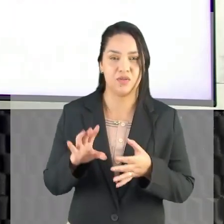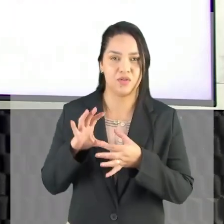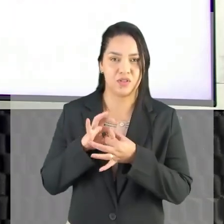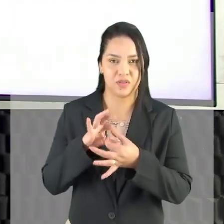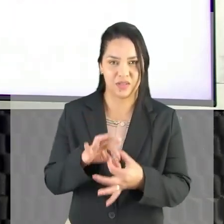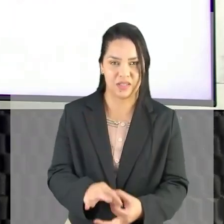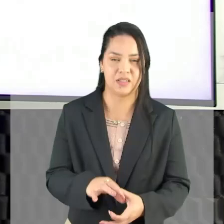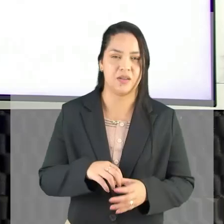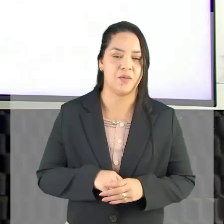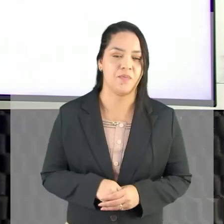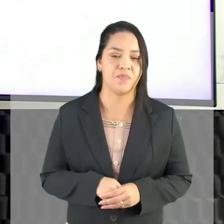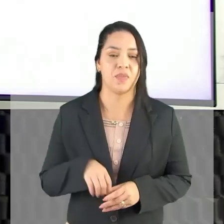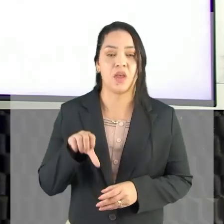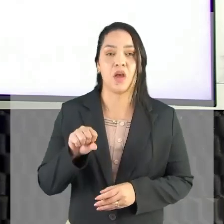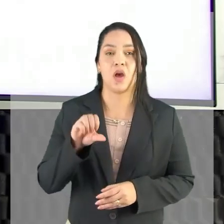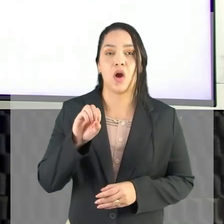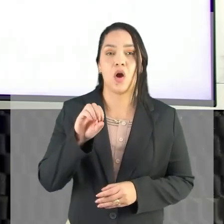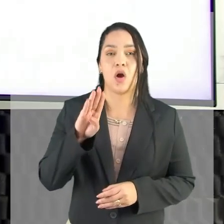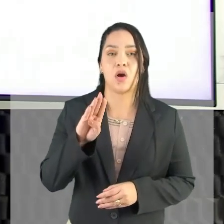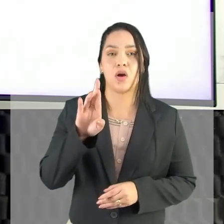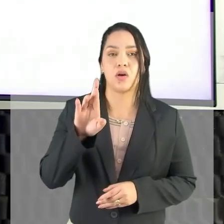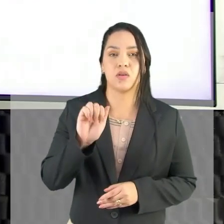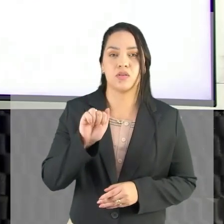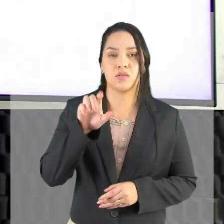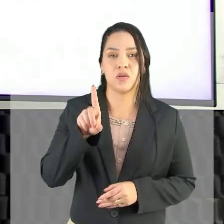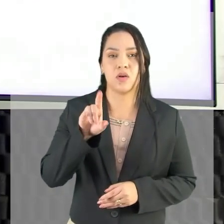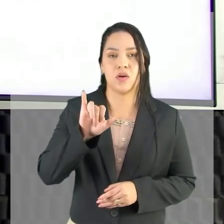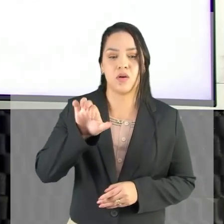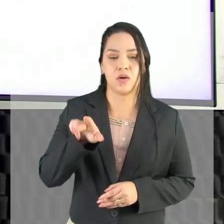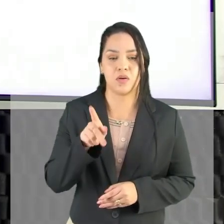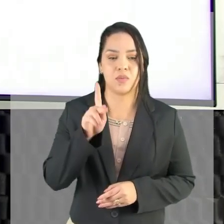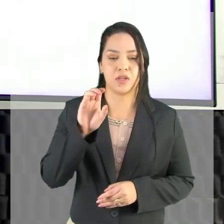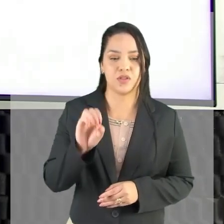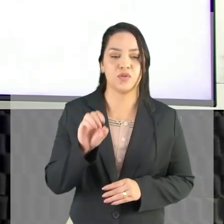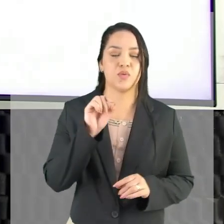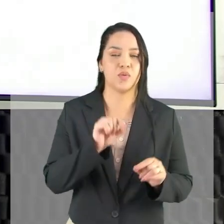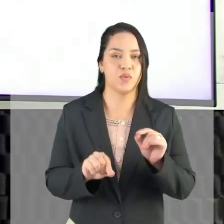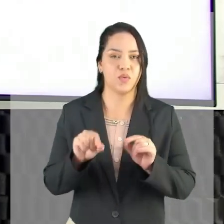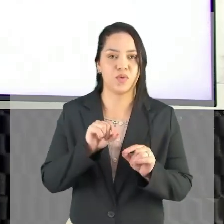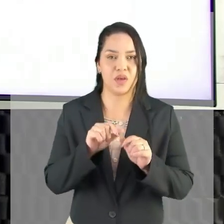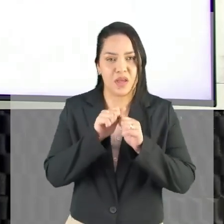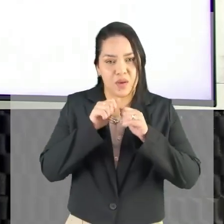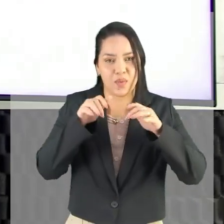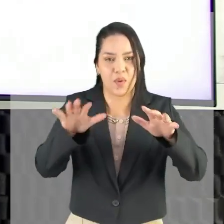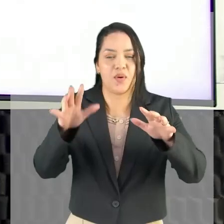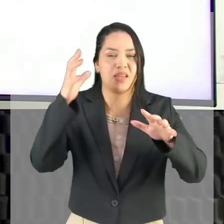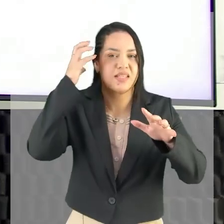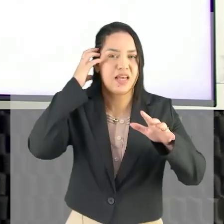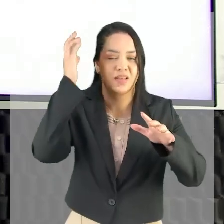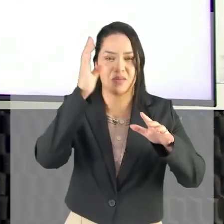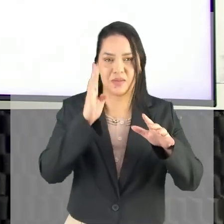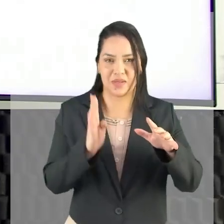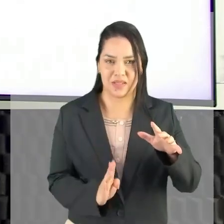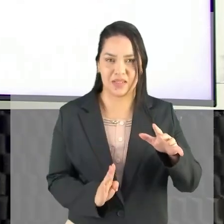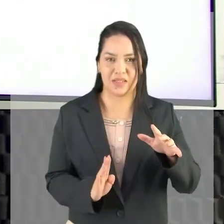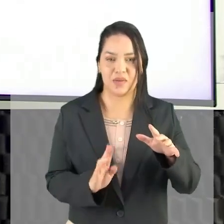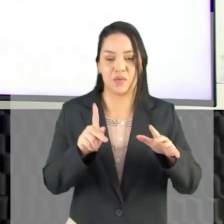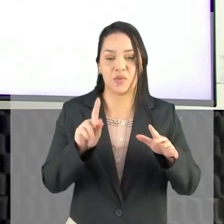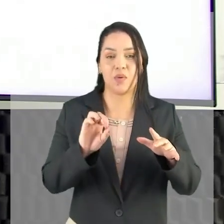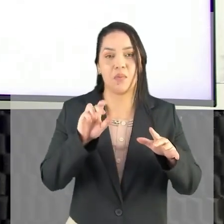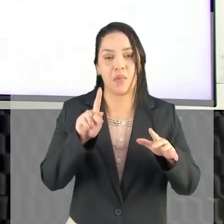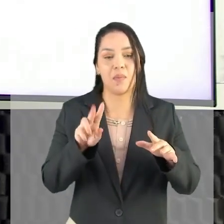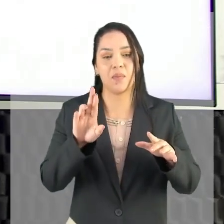contextualização. Sobradinho, que é uma música produzida, inclusive, por Sai Guarabira, que, inclusive, ecoou nas rádios aí do Brasil inteiro no pop